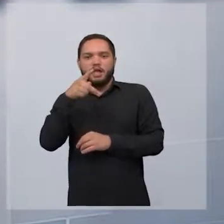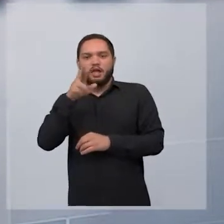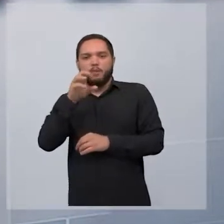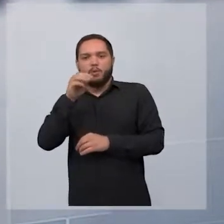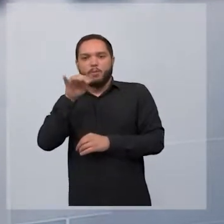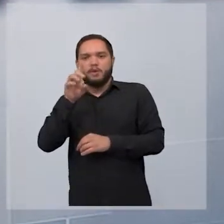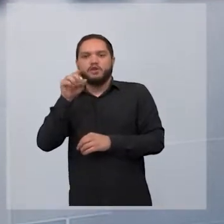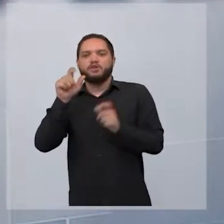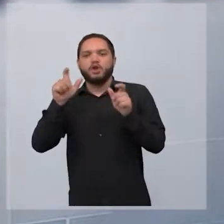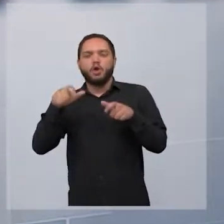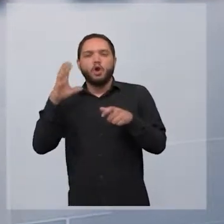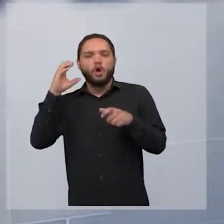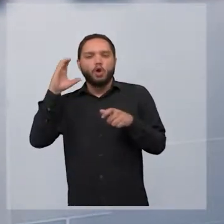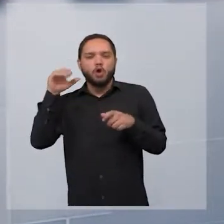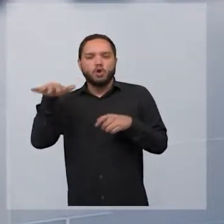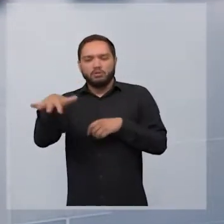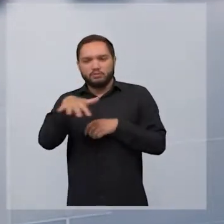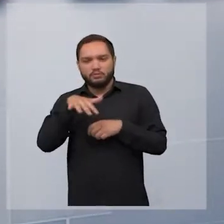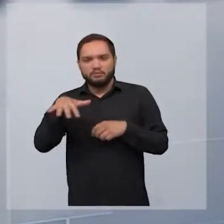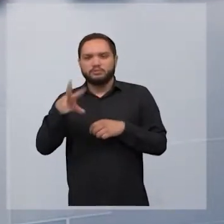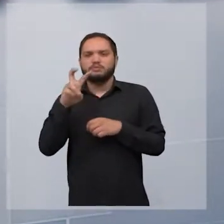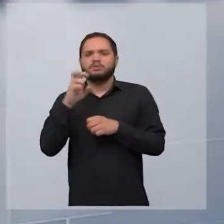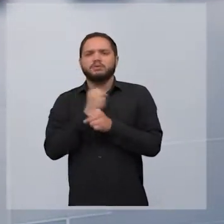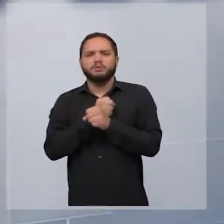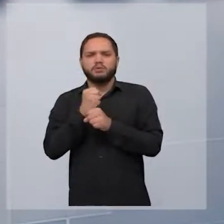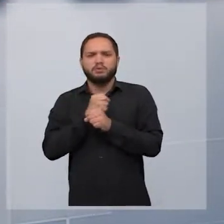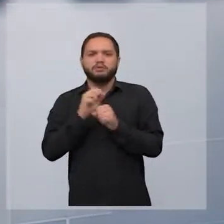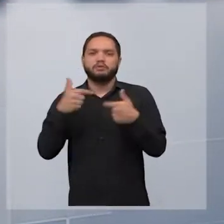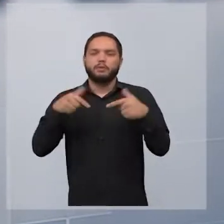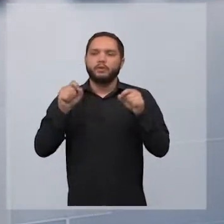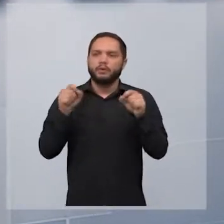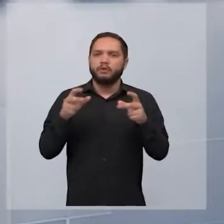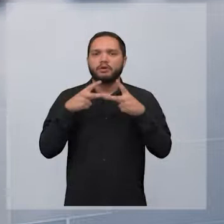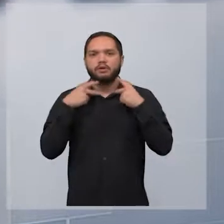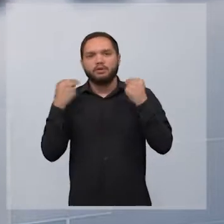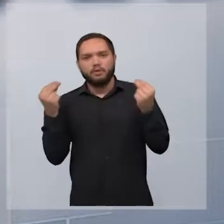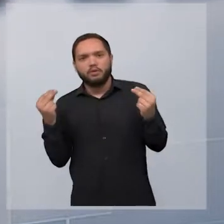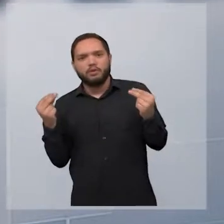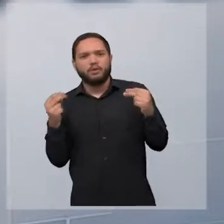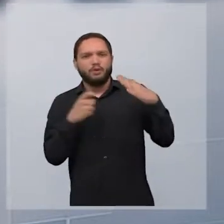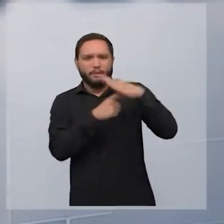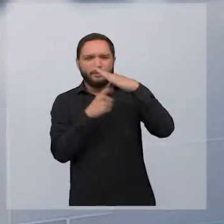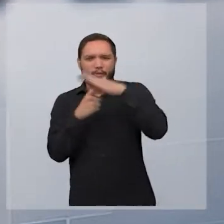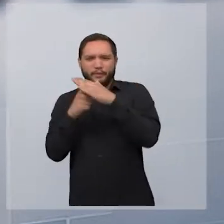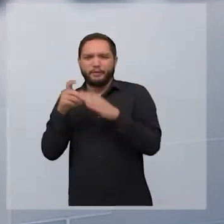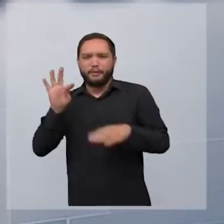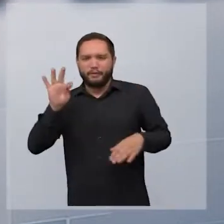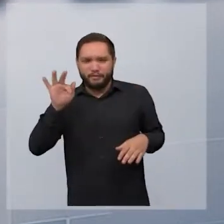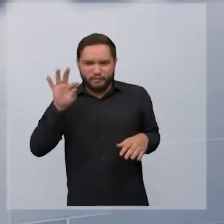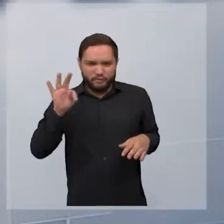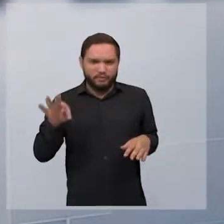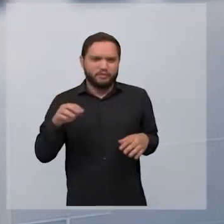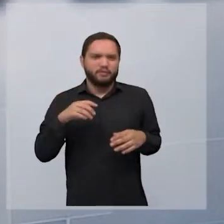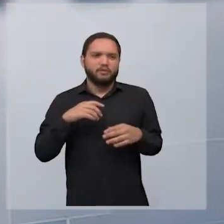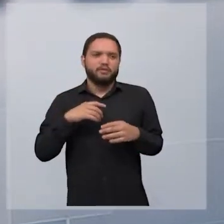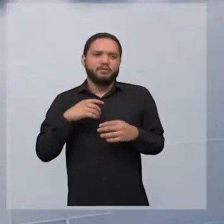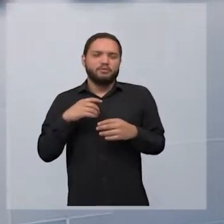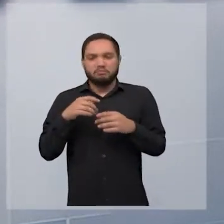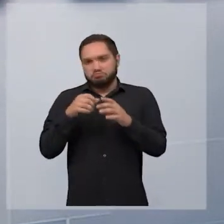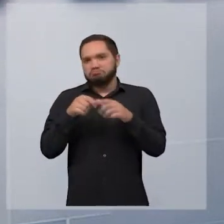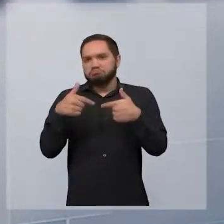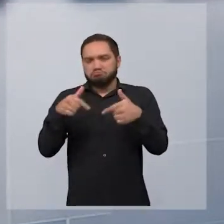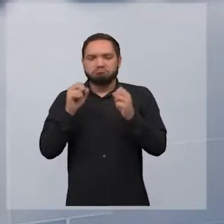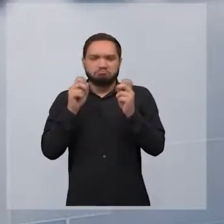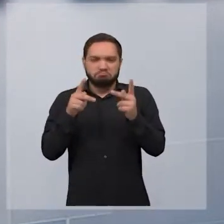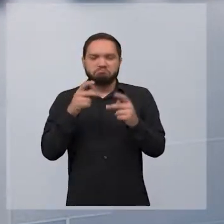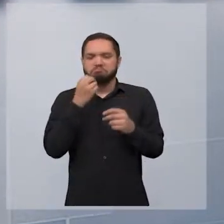povo que trabalha de garçom nas barracas da Prato Futuro, e que são um empreendimento legal, que gera emprego e tal, mas muitas